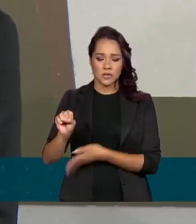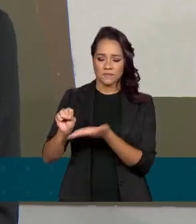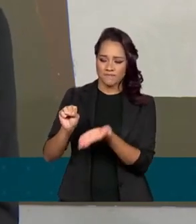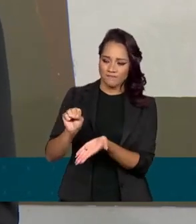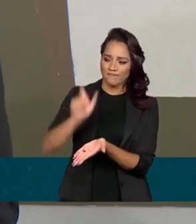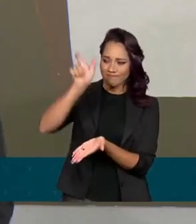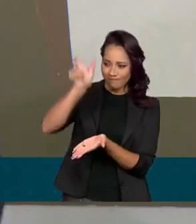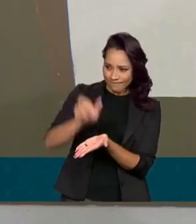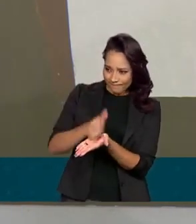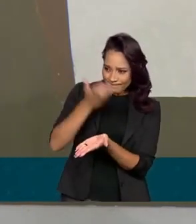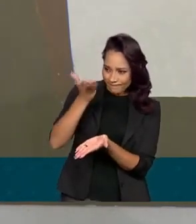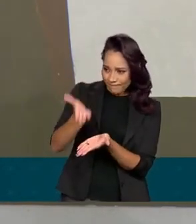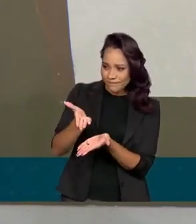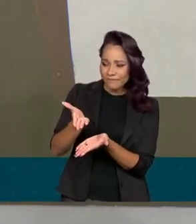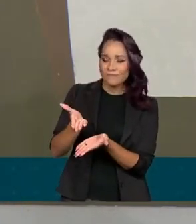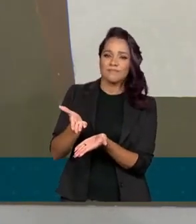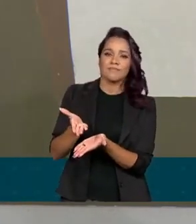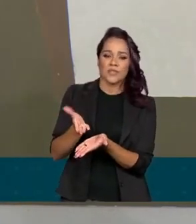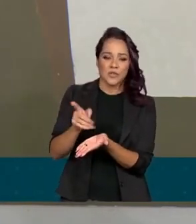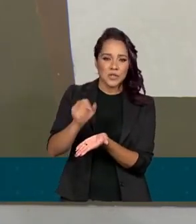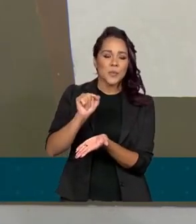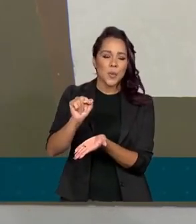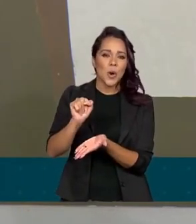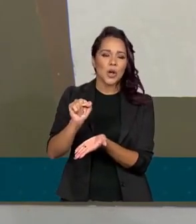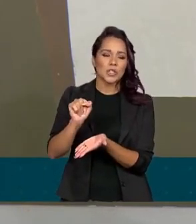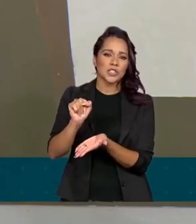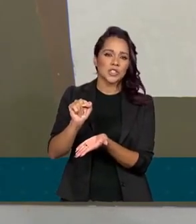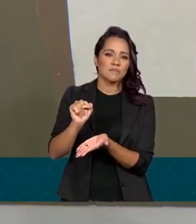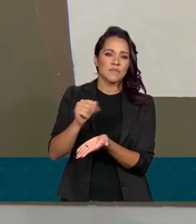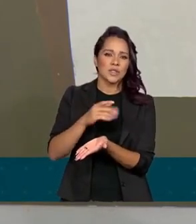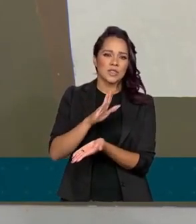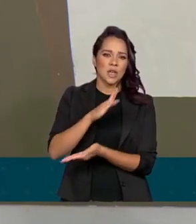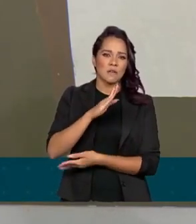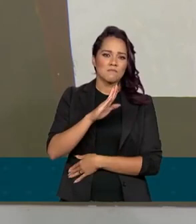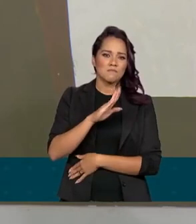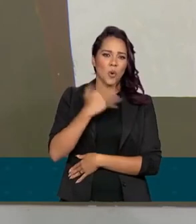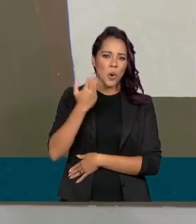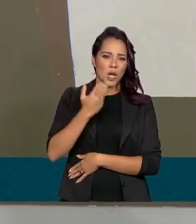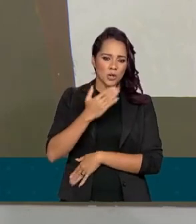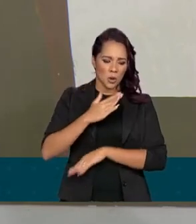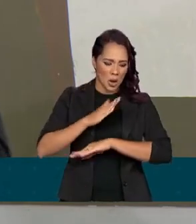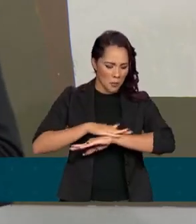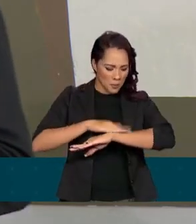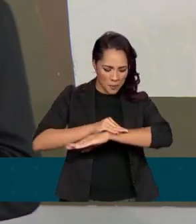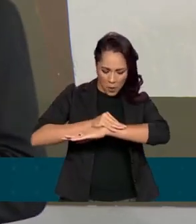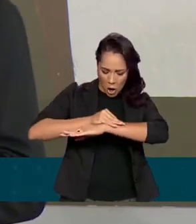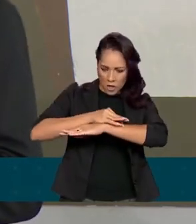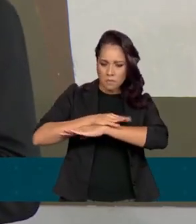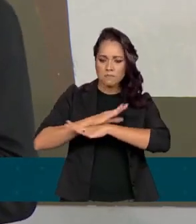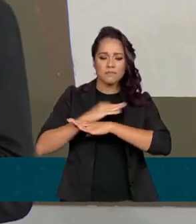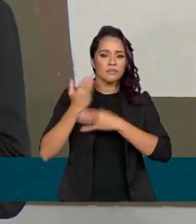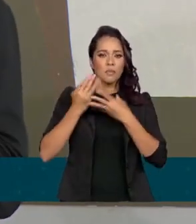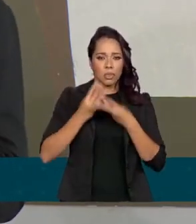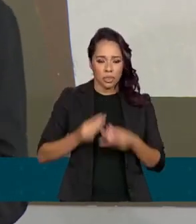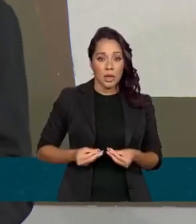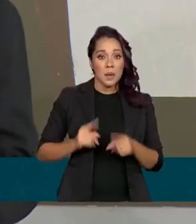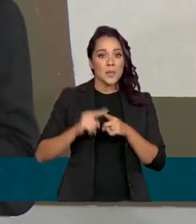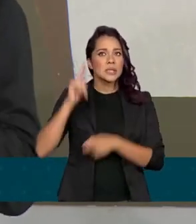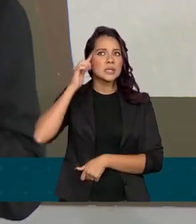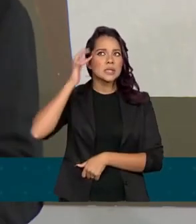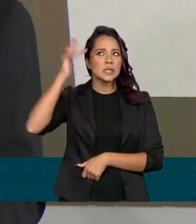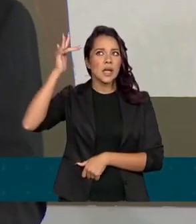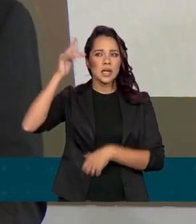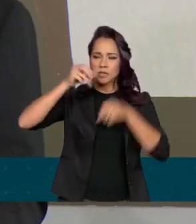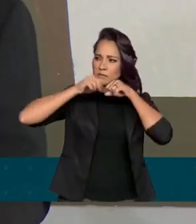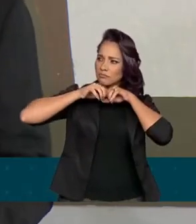você pode ter morrido a sua carne, mas as suas ideias continuarão